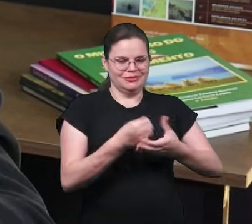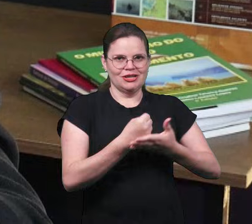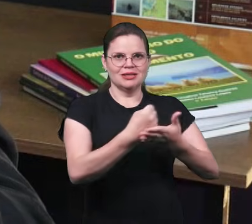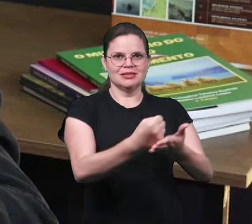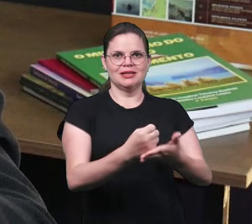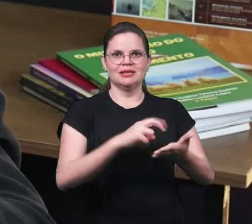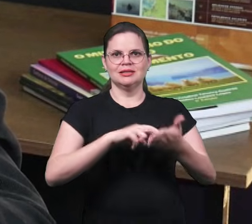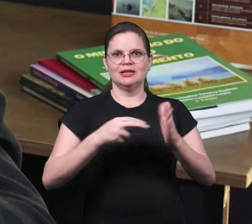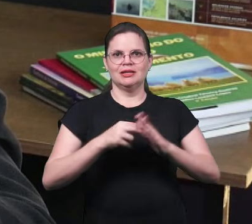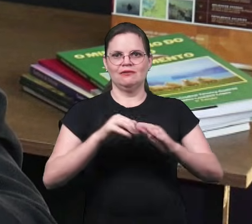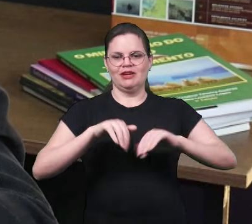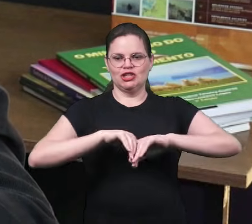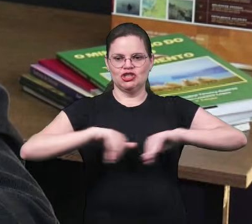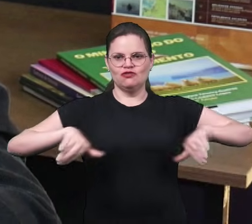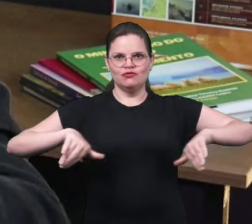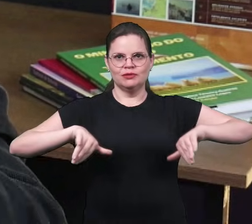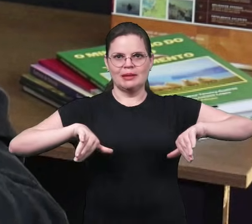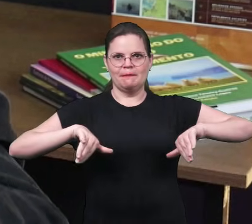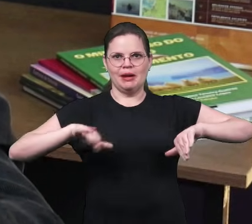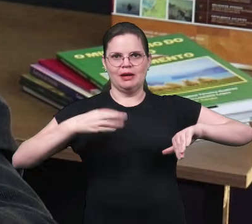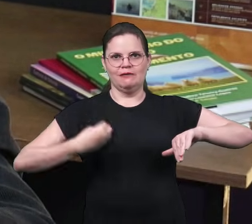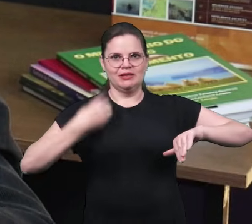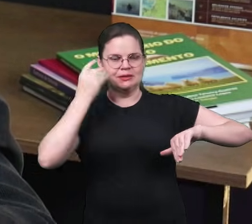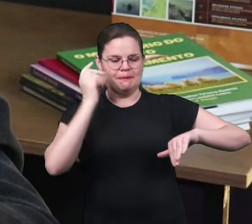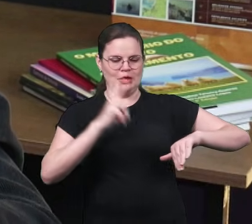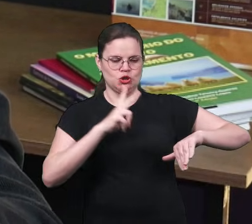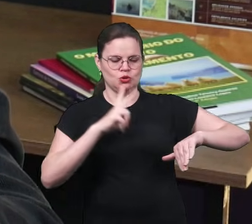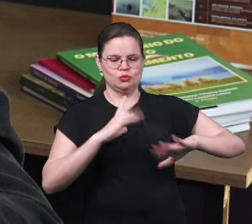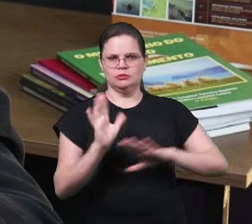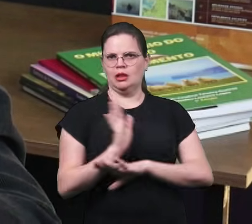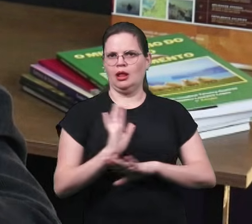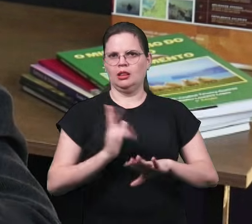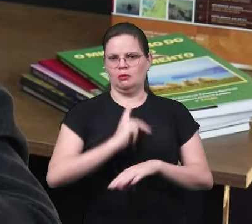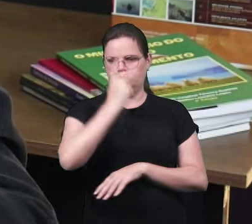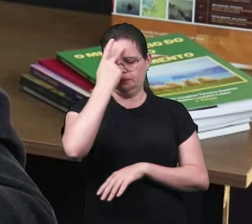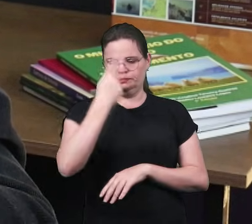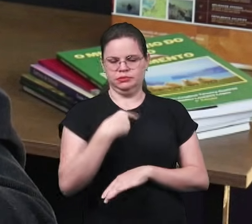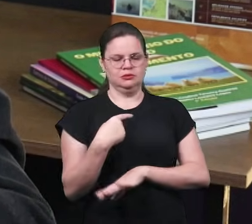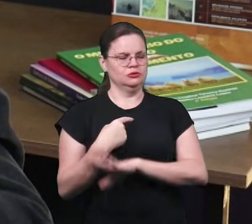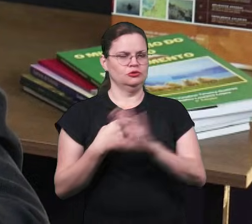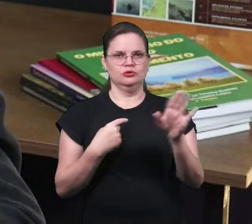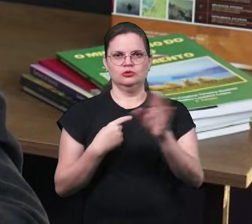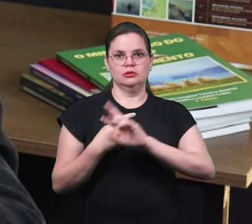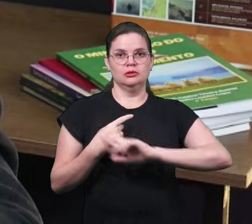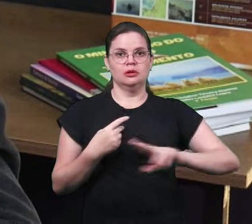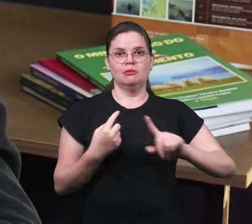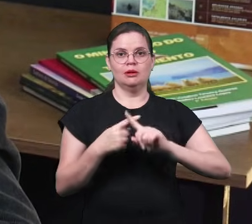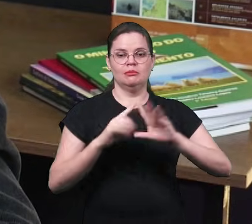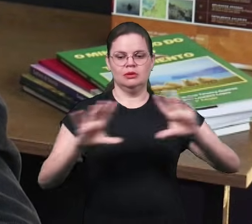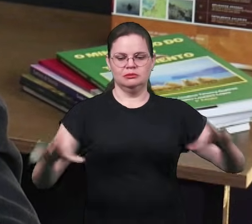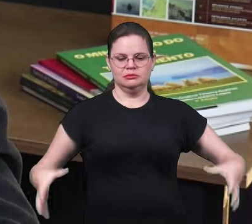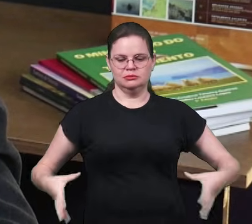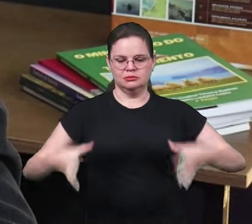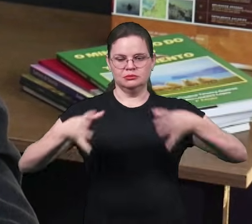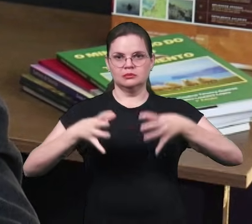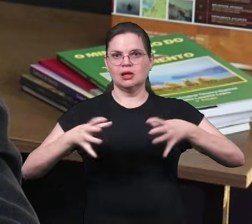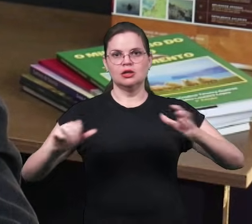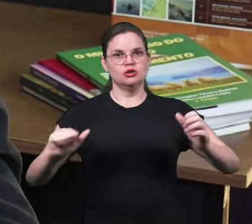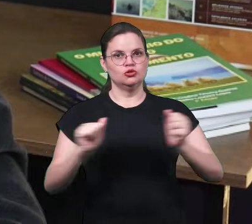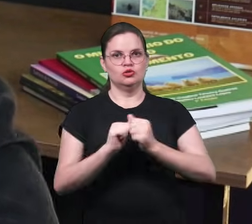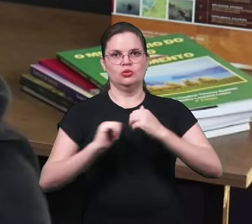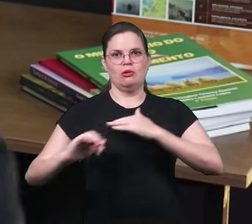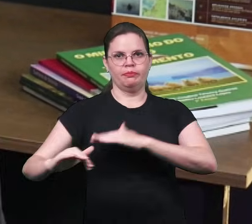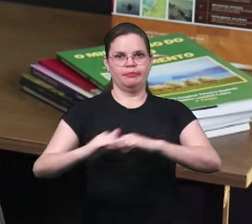sentido espiritual, individualizando, não, porque a igreja vai viver na unidade do Espírito